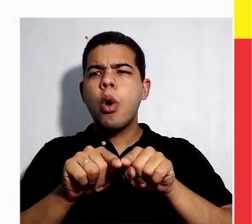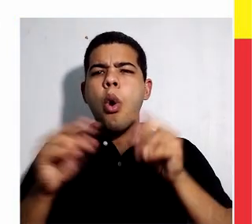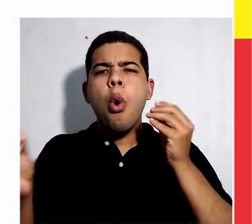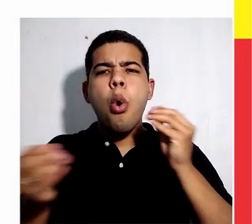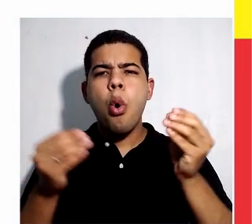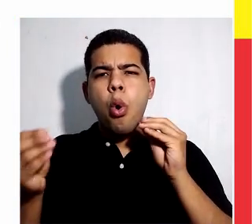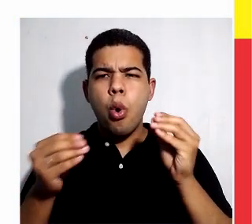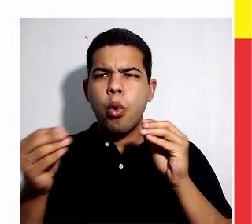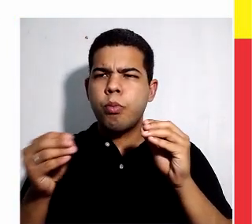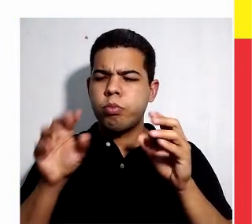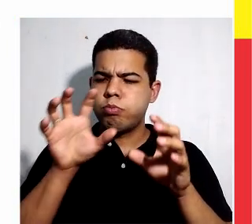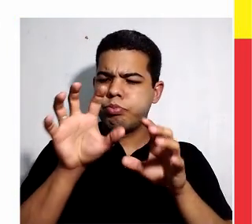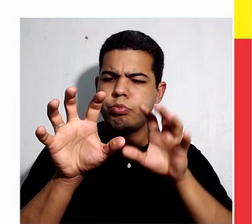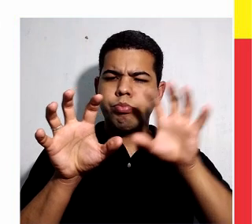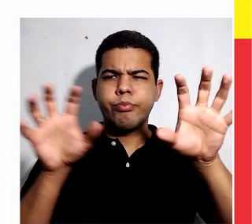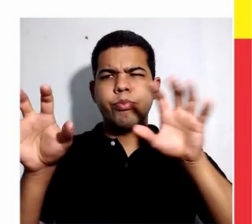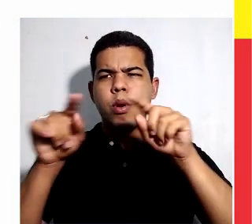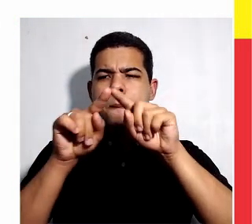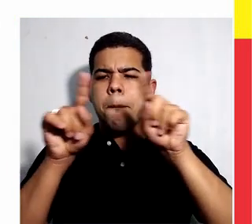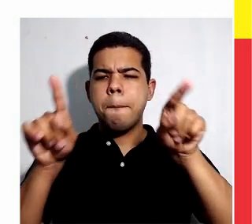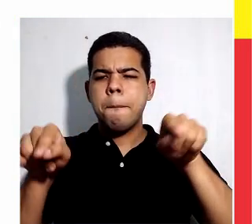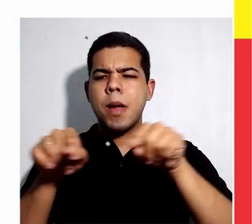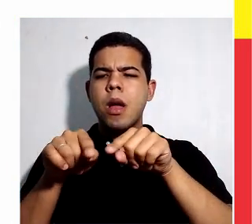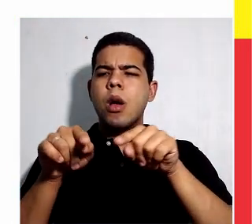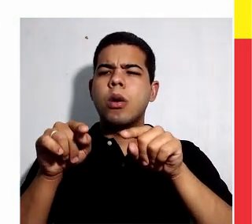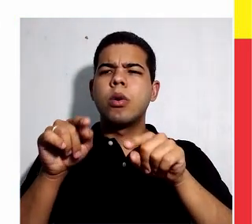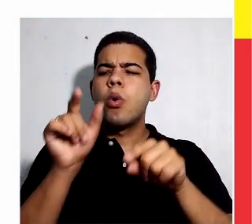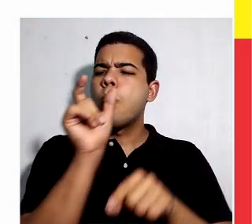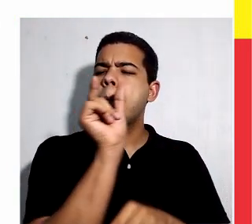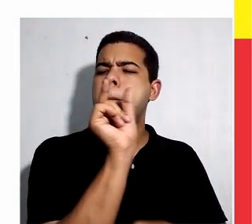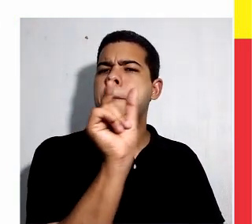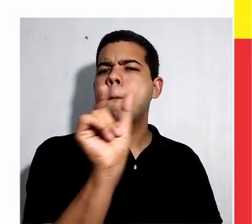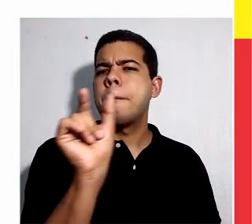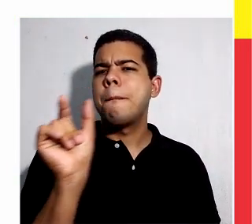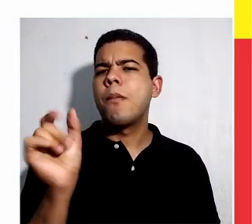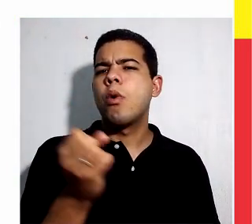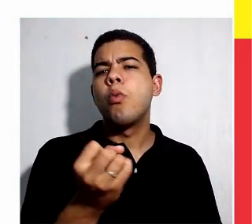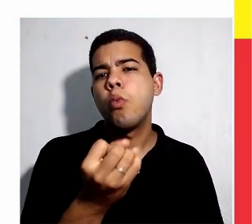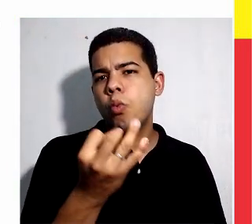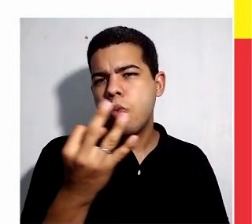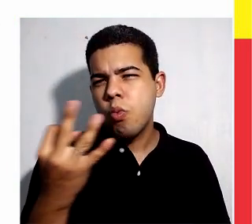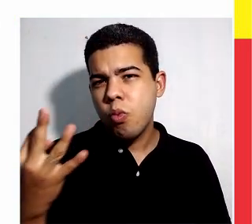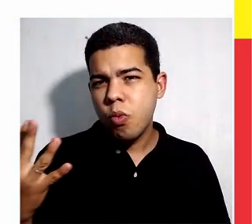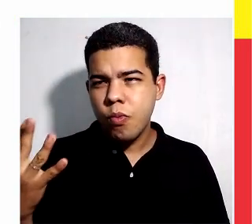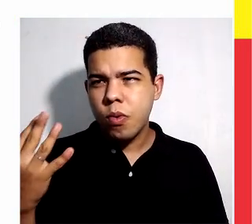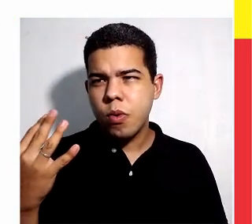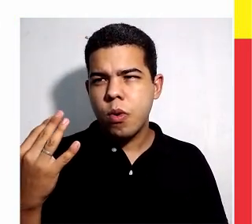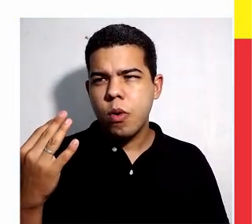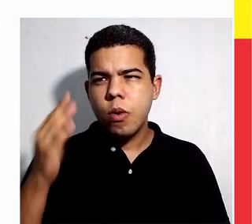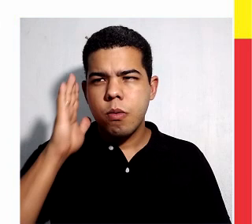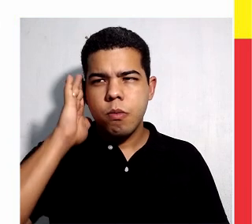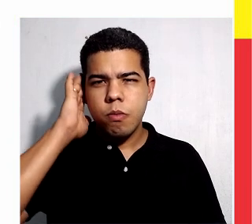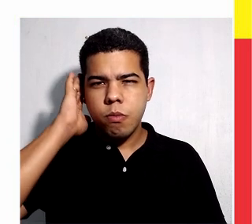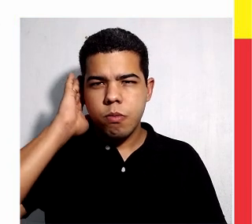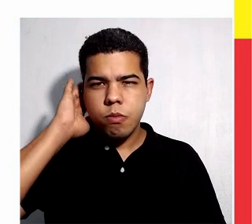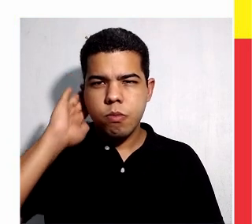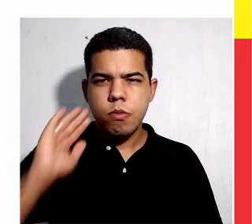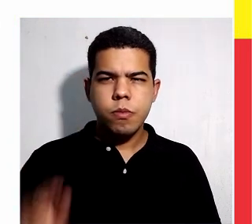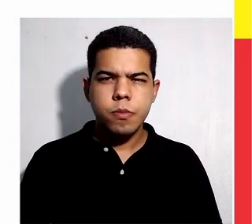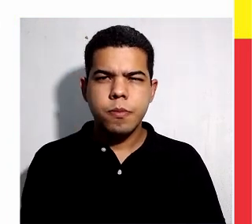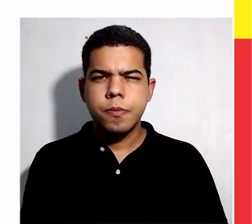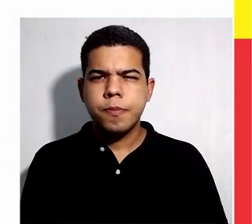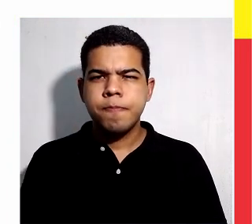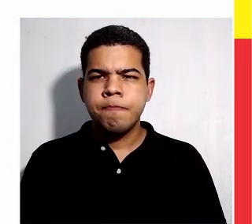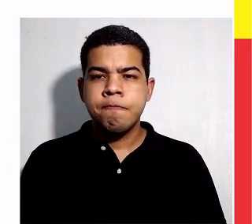espaço ocupado por cada figura dessa aí? Quantos quadradinhos ocupa cada espaço desse